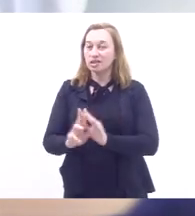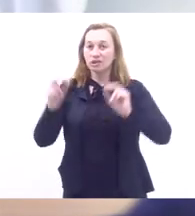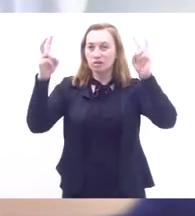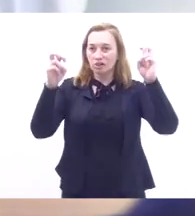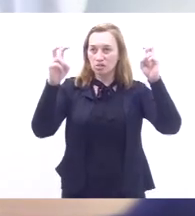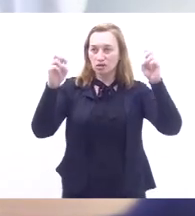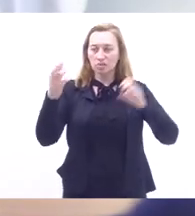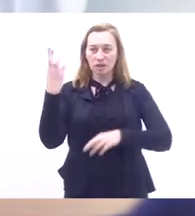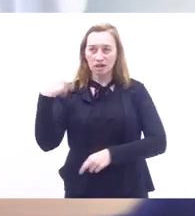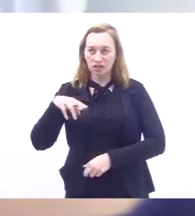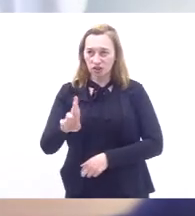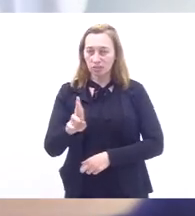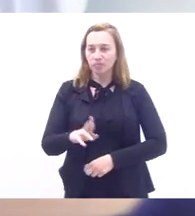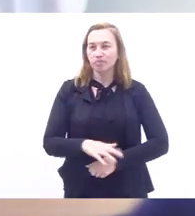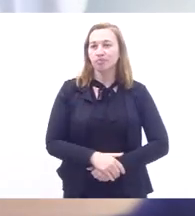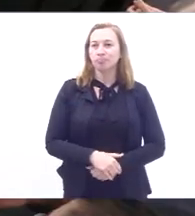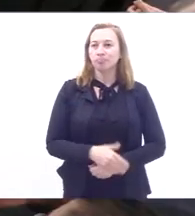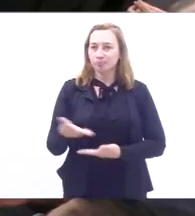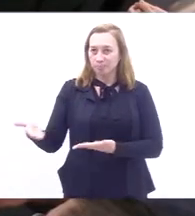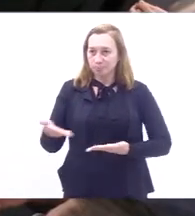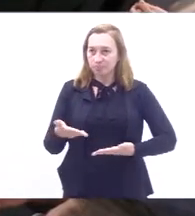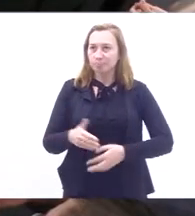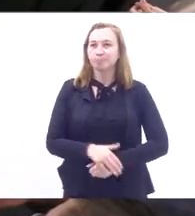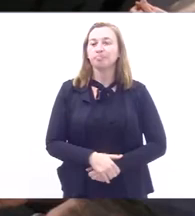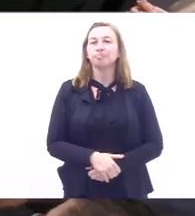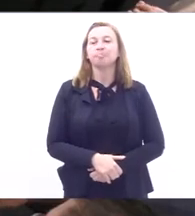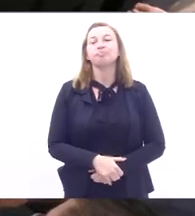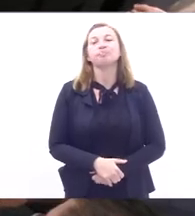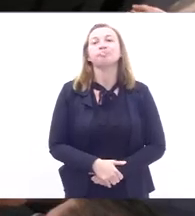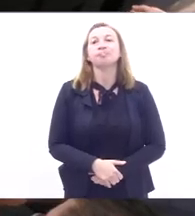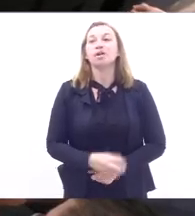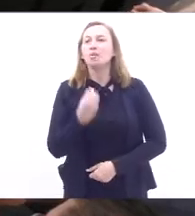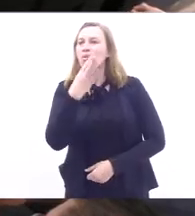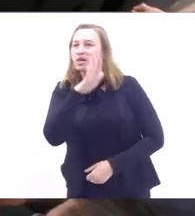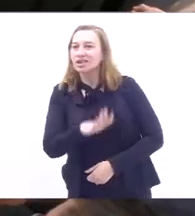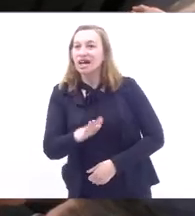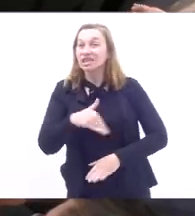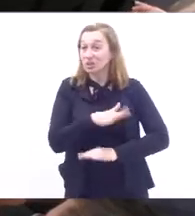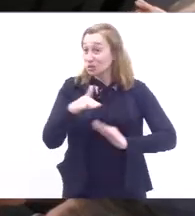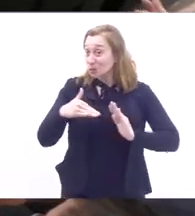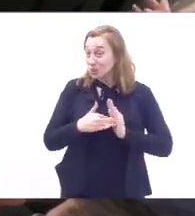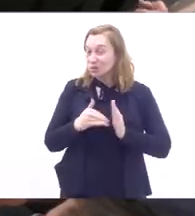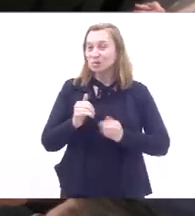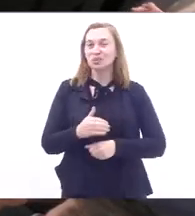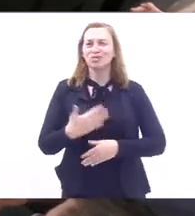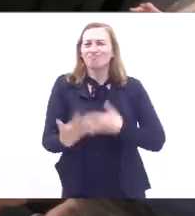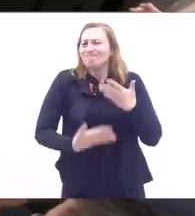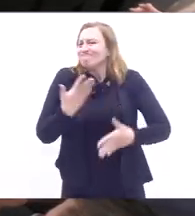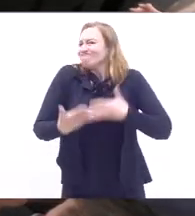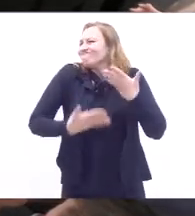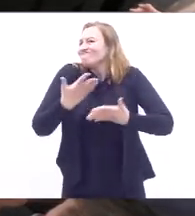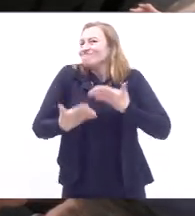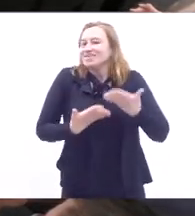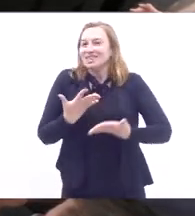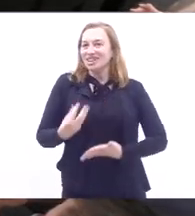da religião. Vamos lá, Marcelo. Boa tarde a todos. É um imenso prazer estar